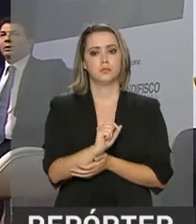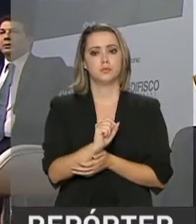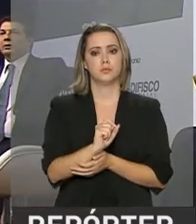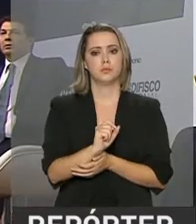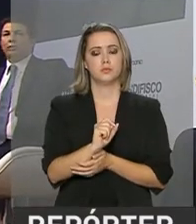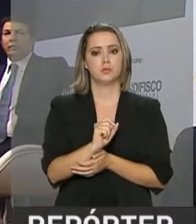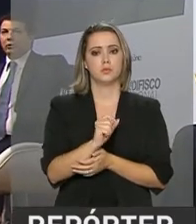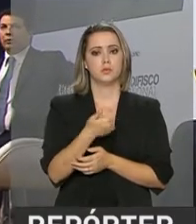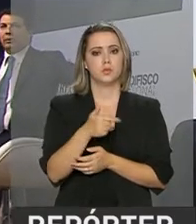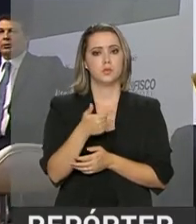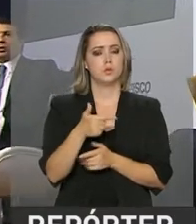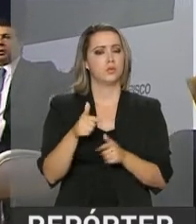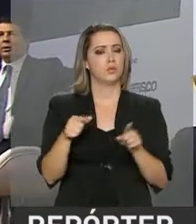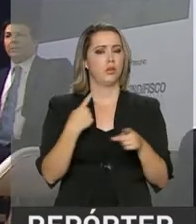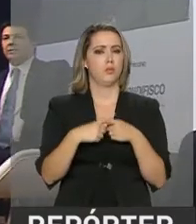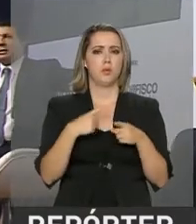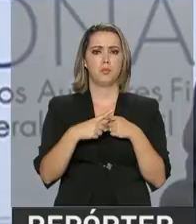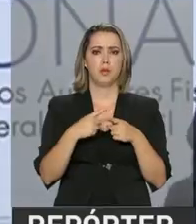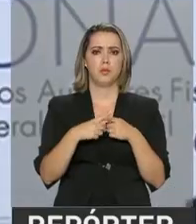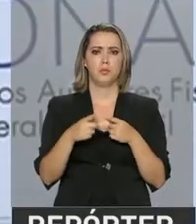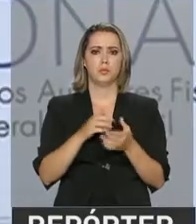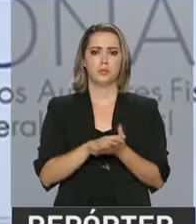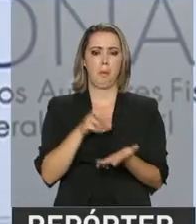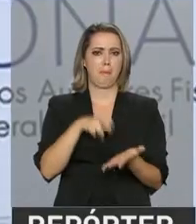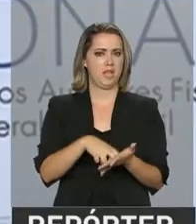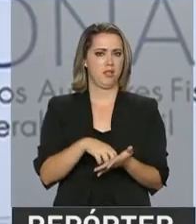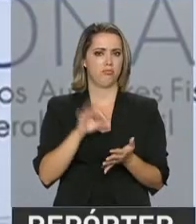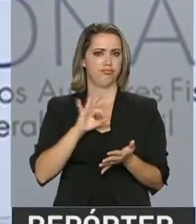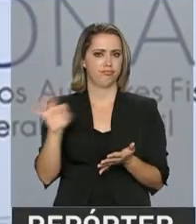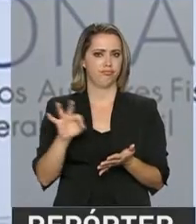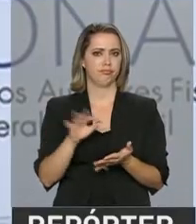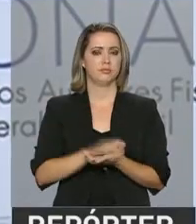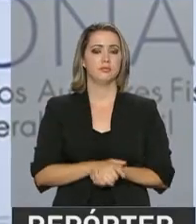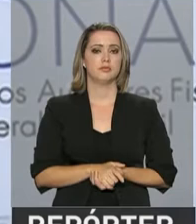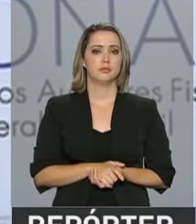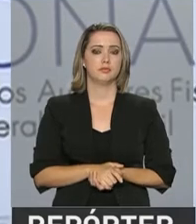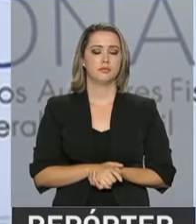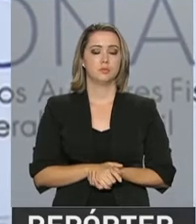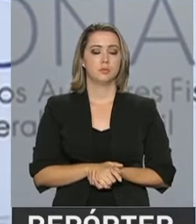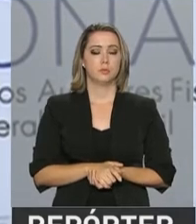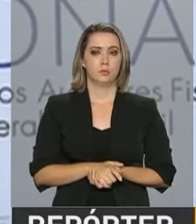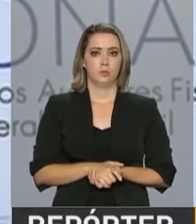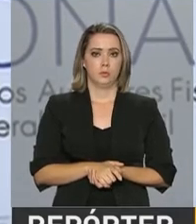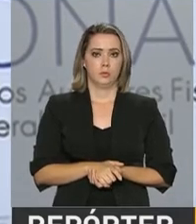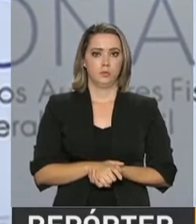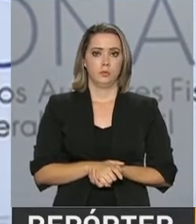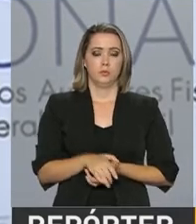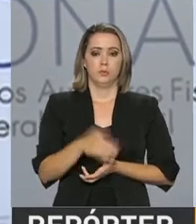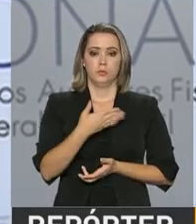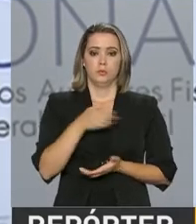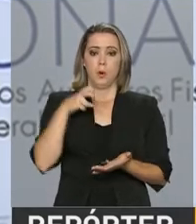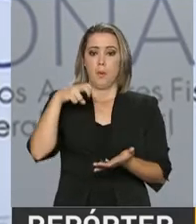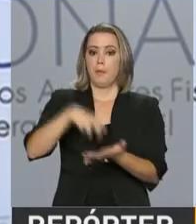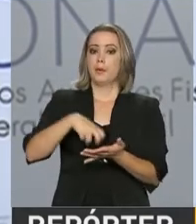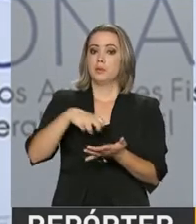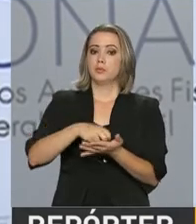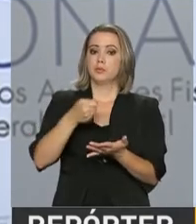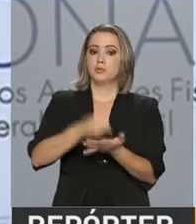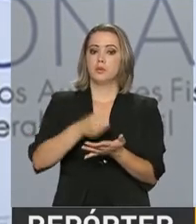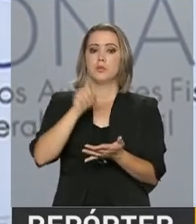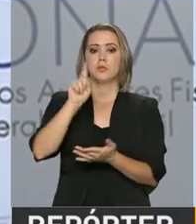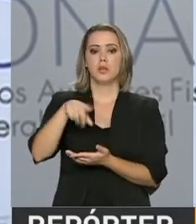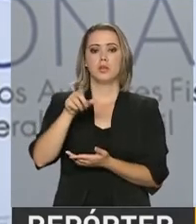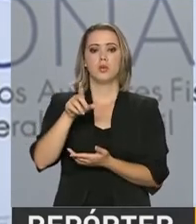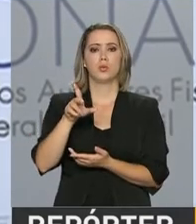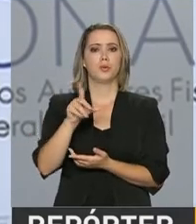aprovada, não vão ser penalizados. O pagamento que será feito pelo trabalhador rural será um pagamento